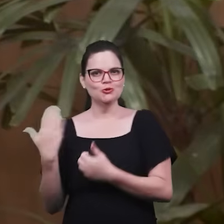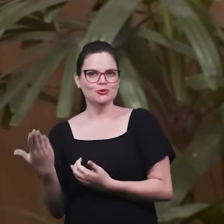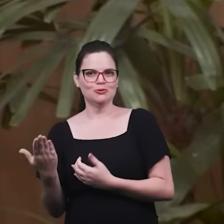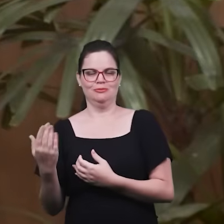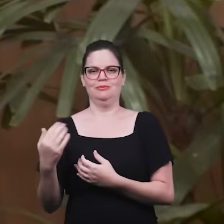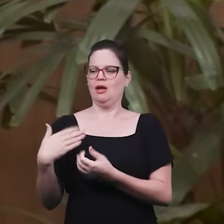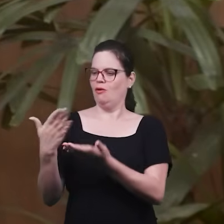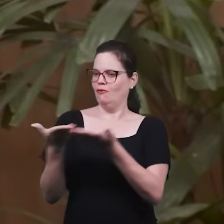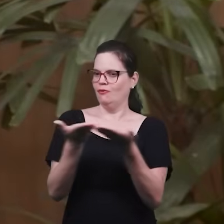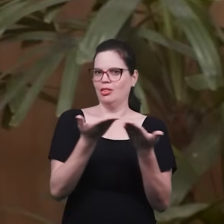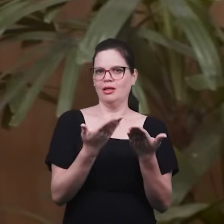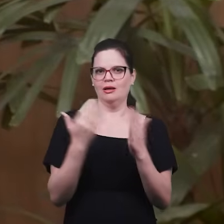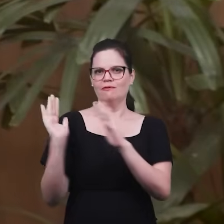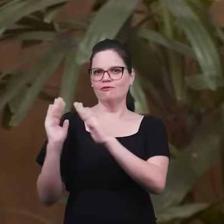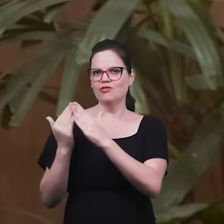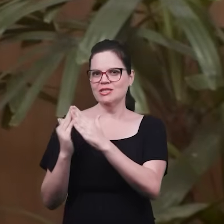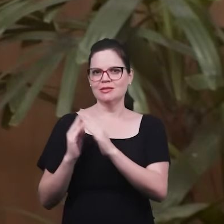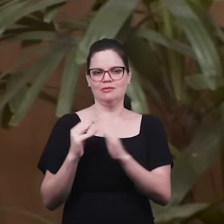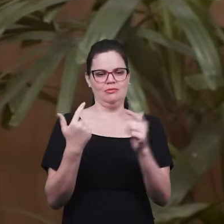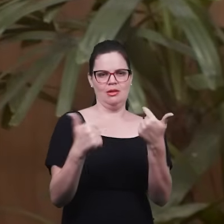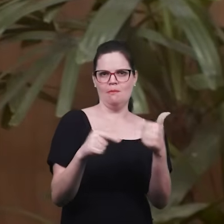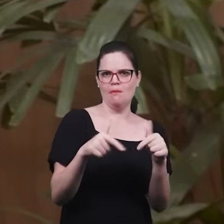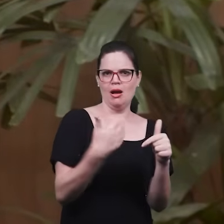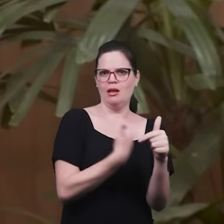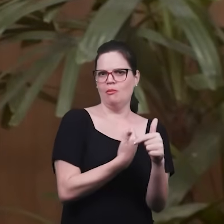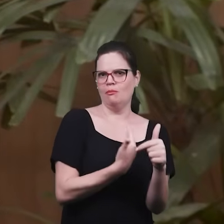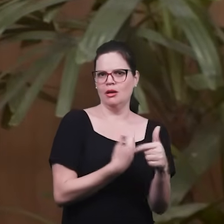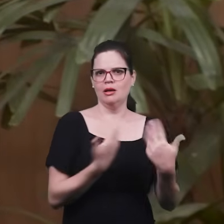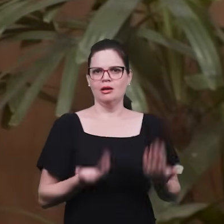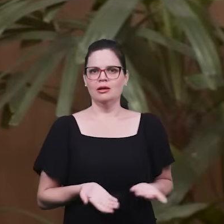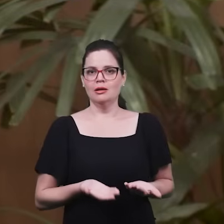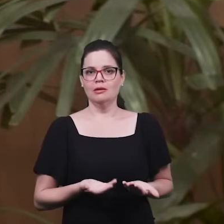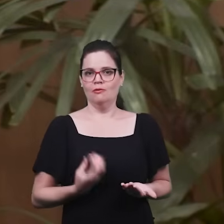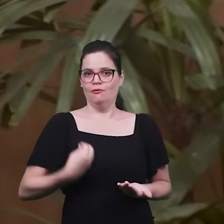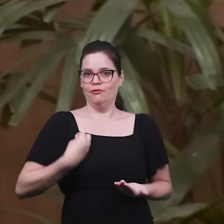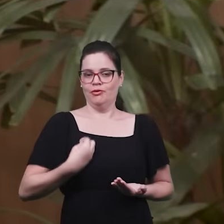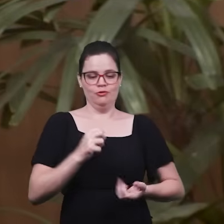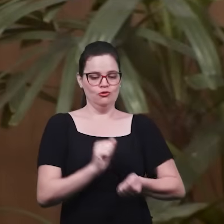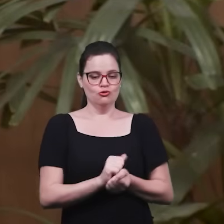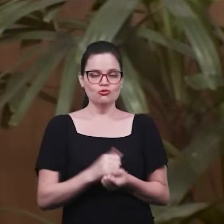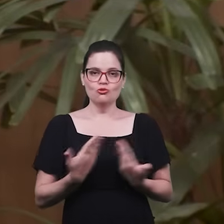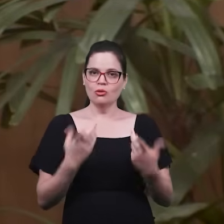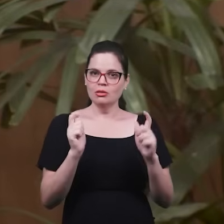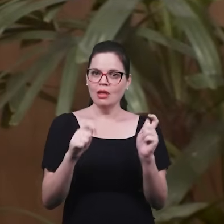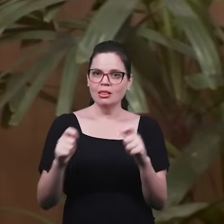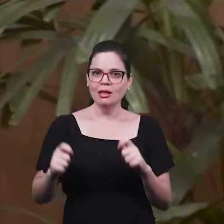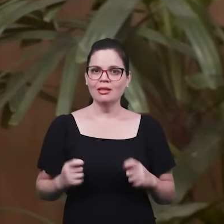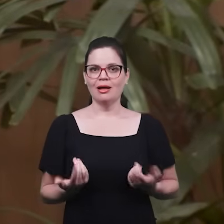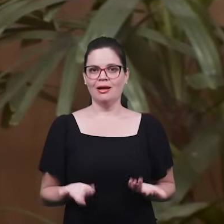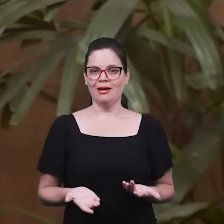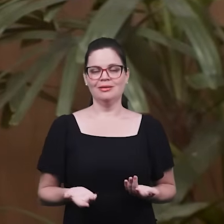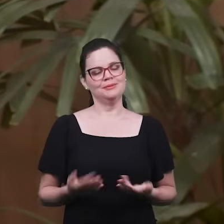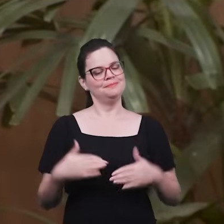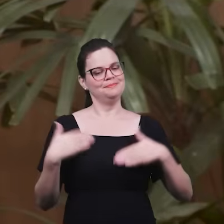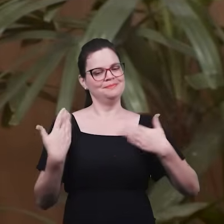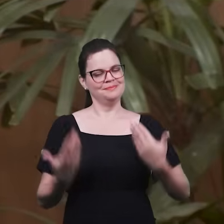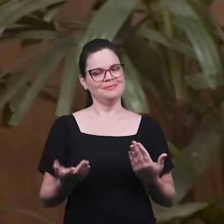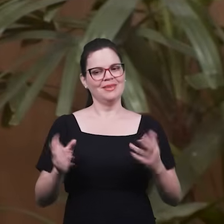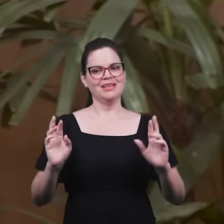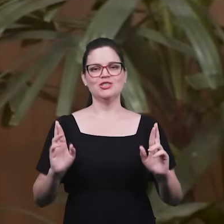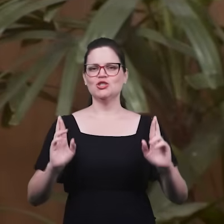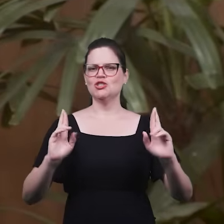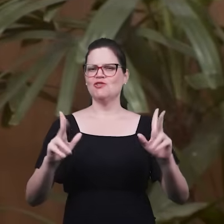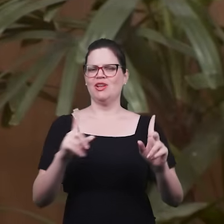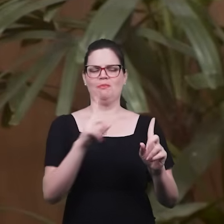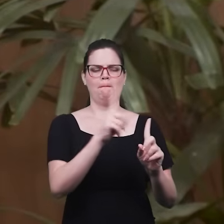Jerônimo orientou, dos meus vizinhos, das pessoas do meu convívio que são mais próximos. Então, há